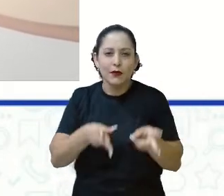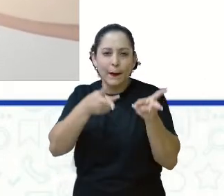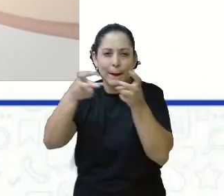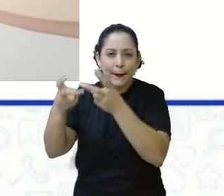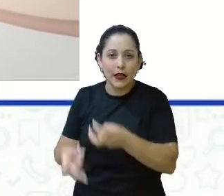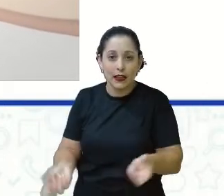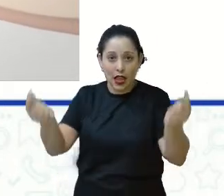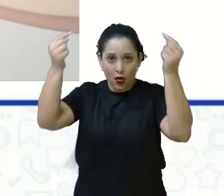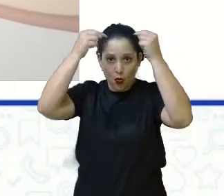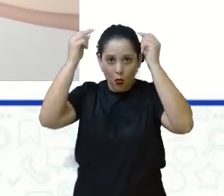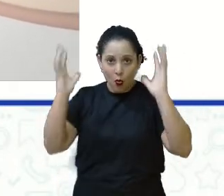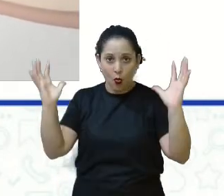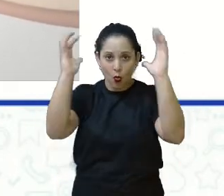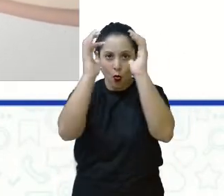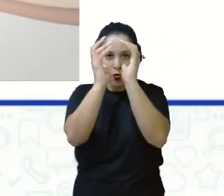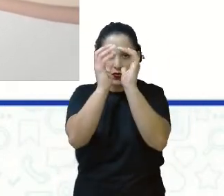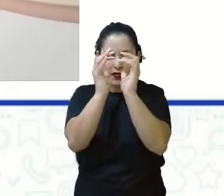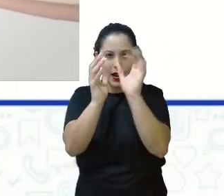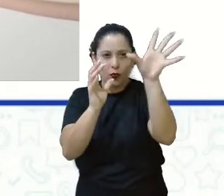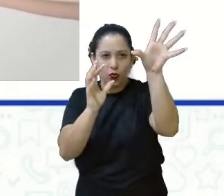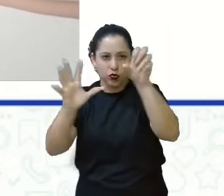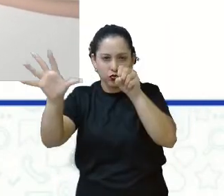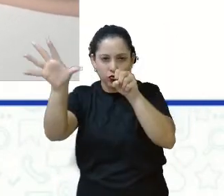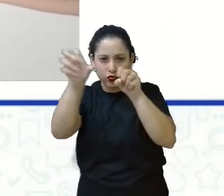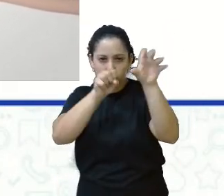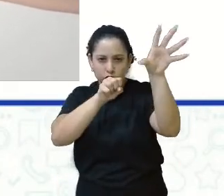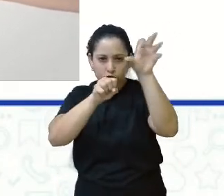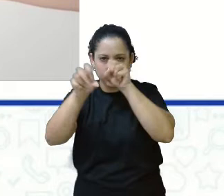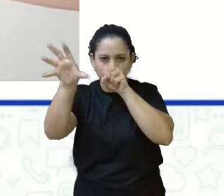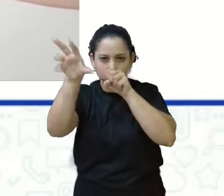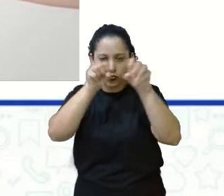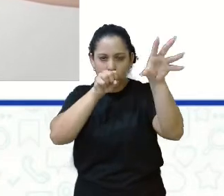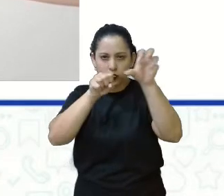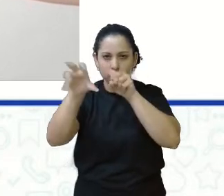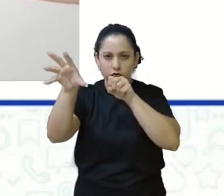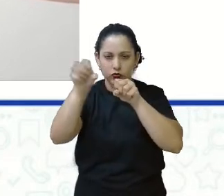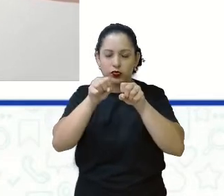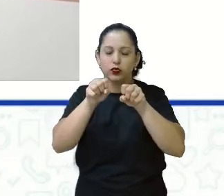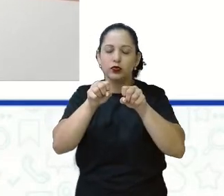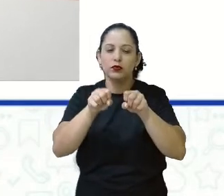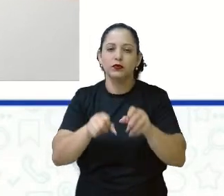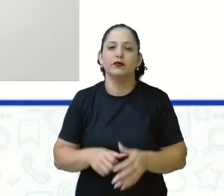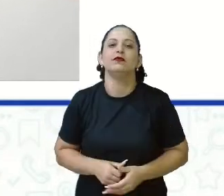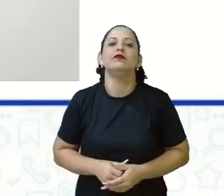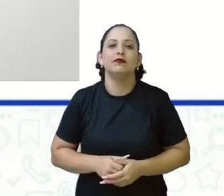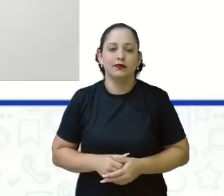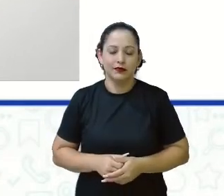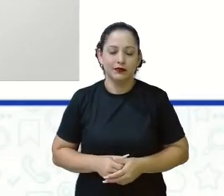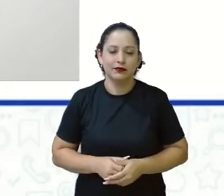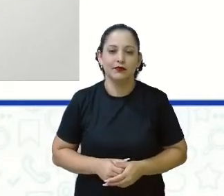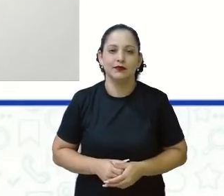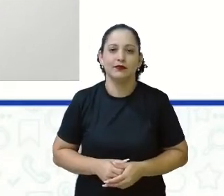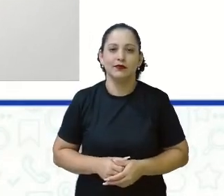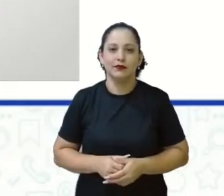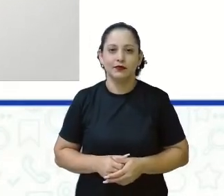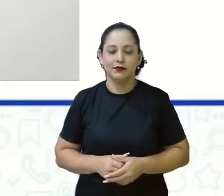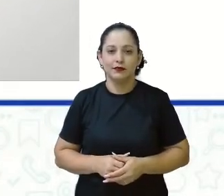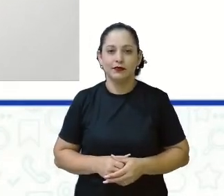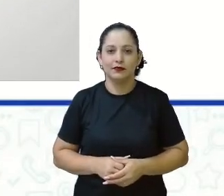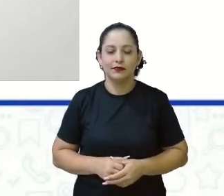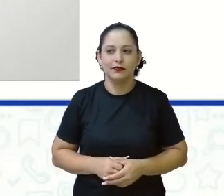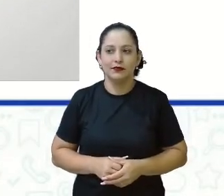cérebro, acontecem tão rapidamente que o indivíduo pode escutar sons contínua e instantaneamente.